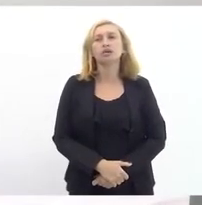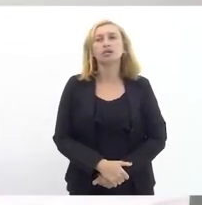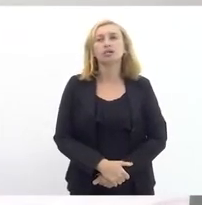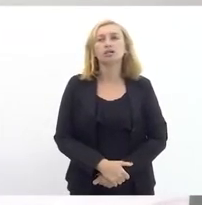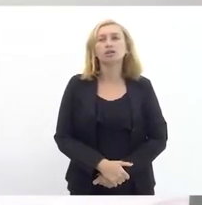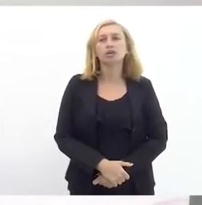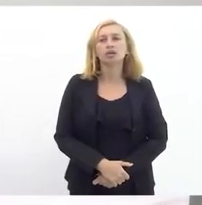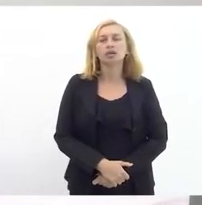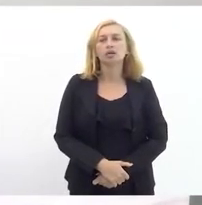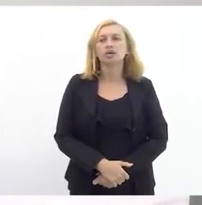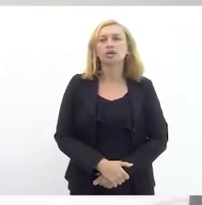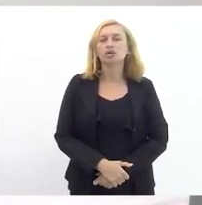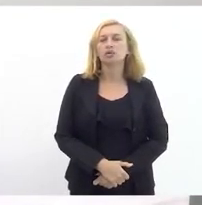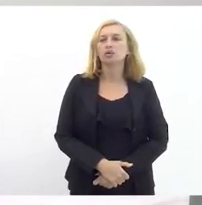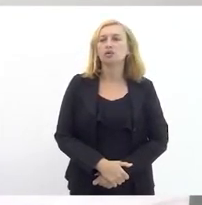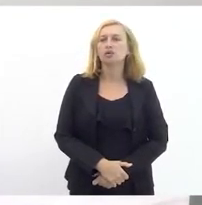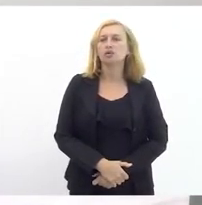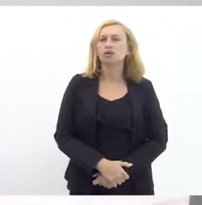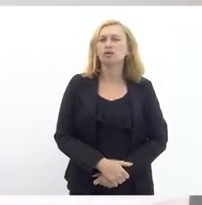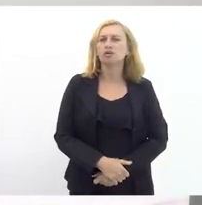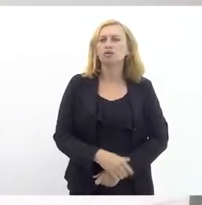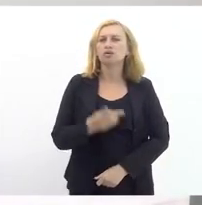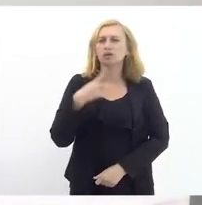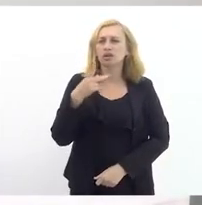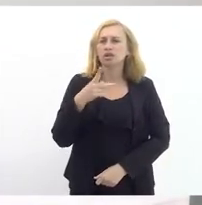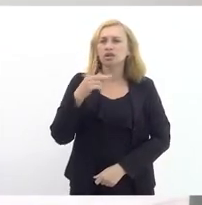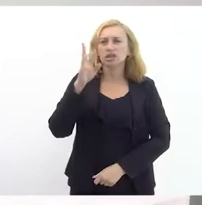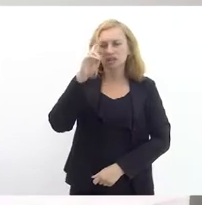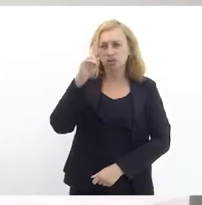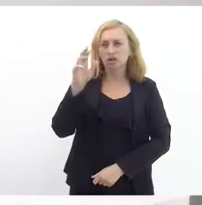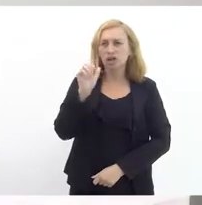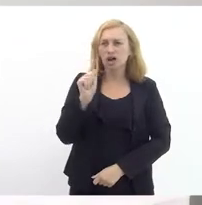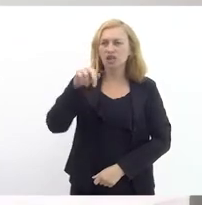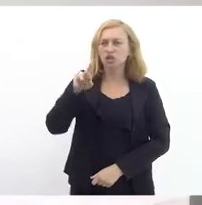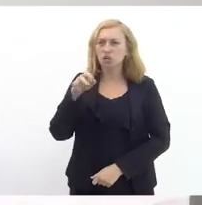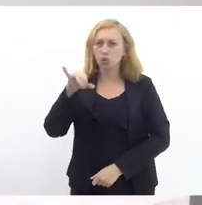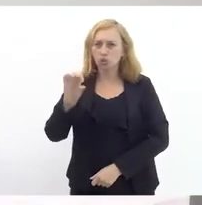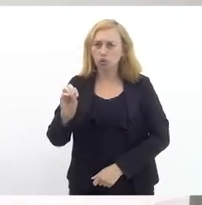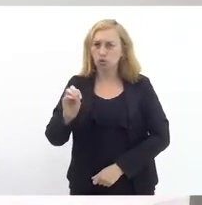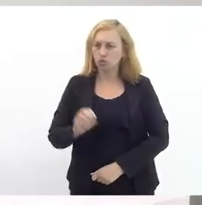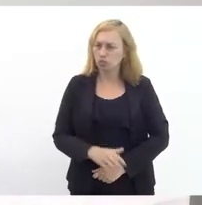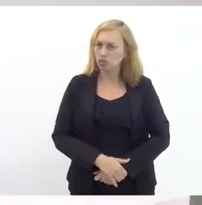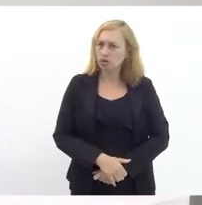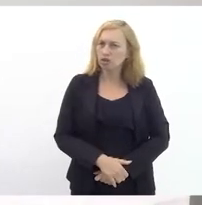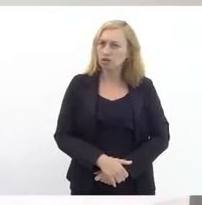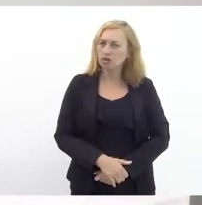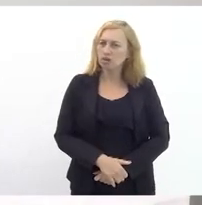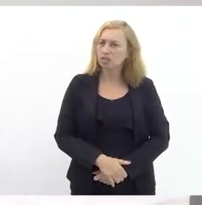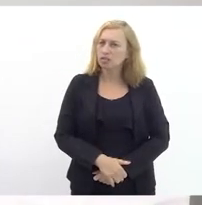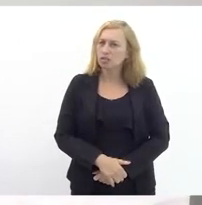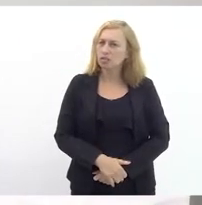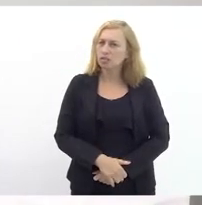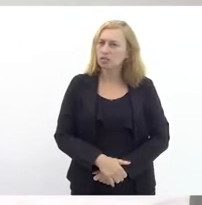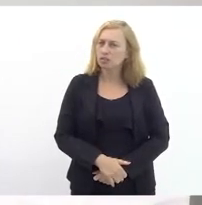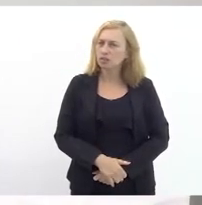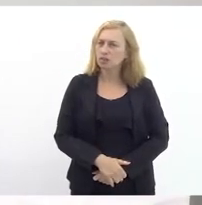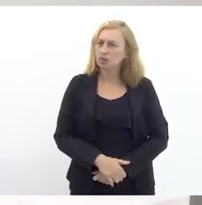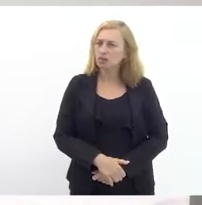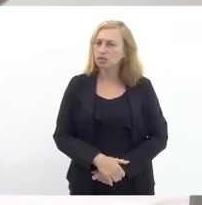Eu vou me dirigir ao senhor Antônio Carlos. Em relação